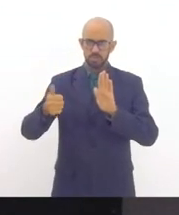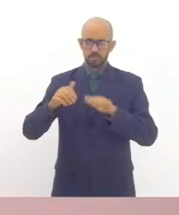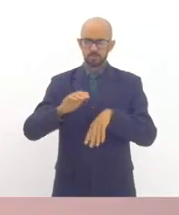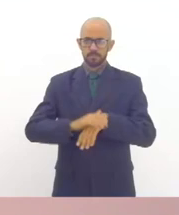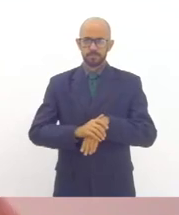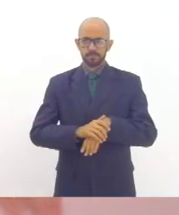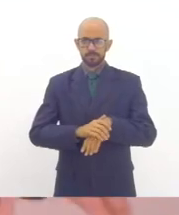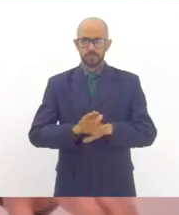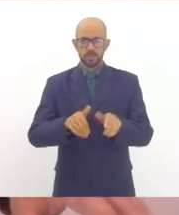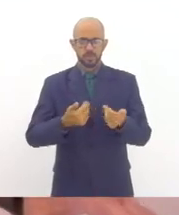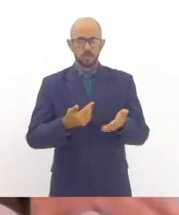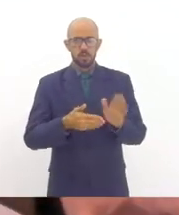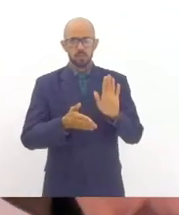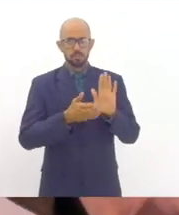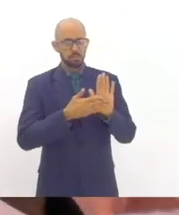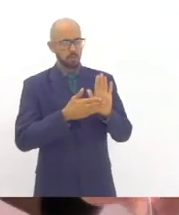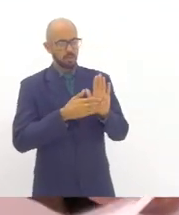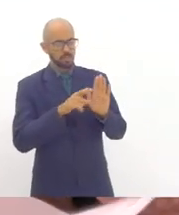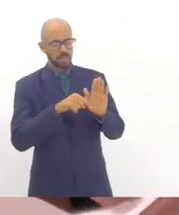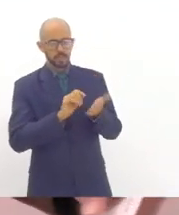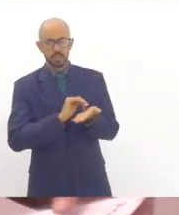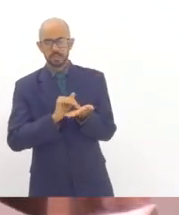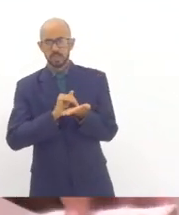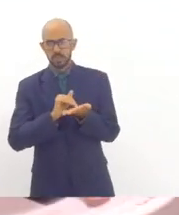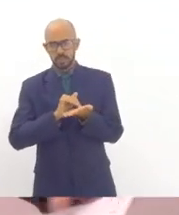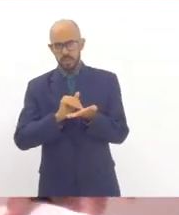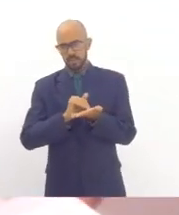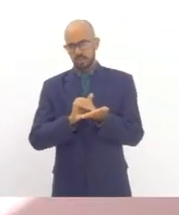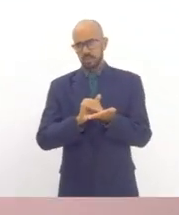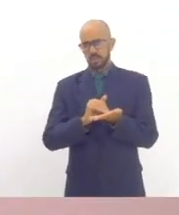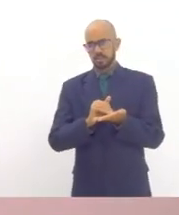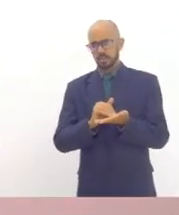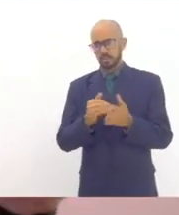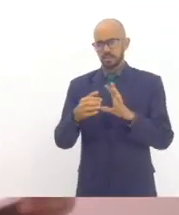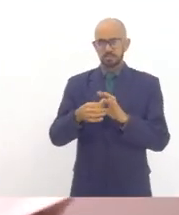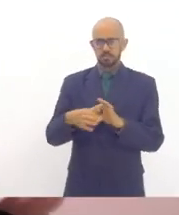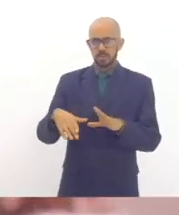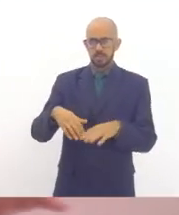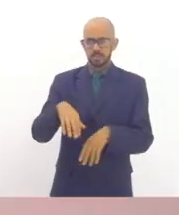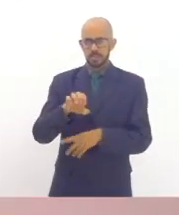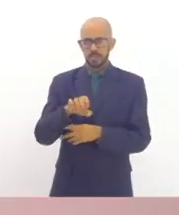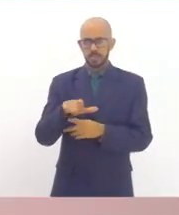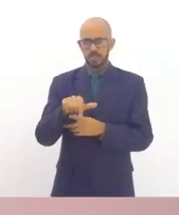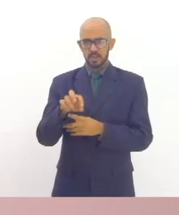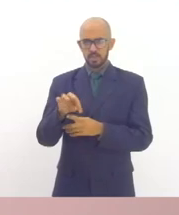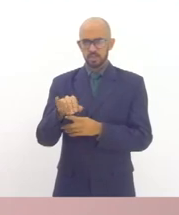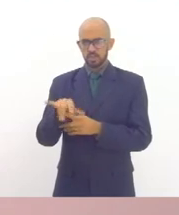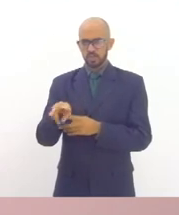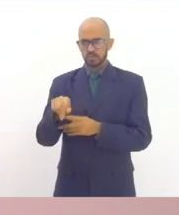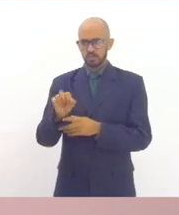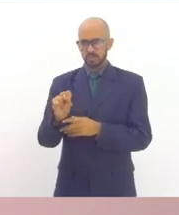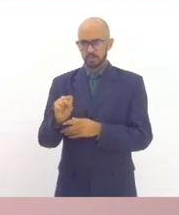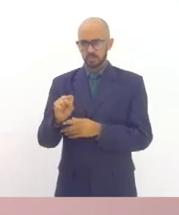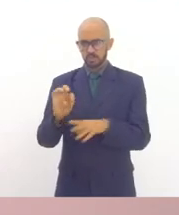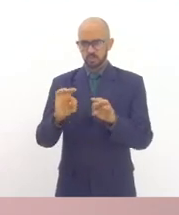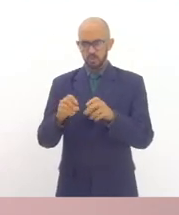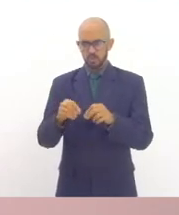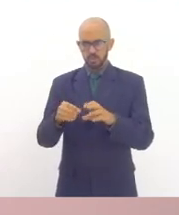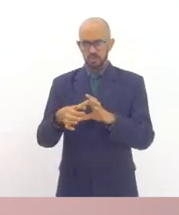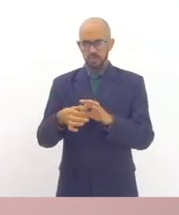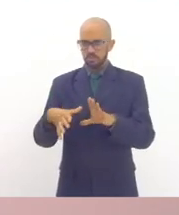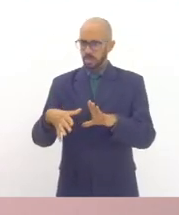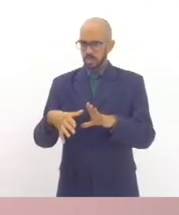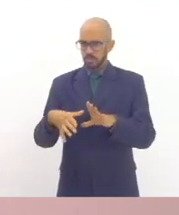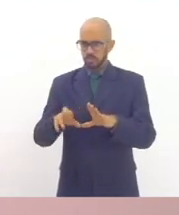A proposta é que a secretaria deixasse as eletivas em aberto, né, e não